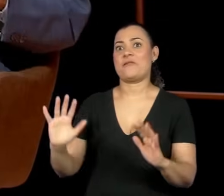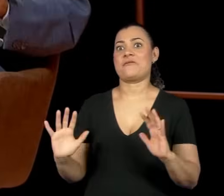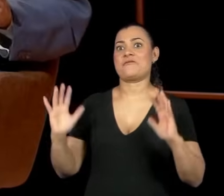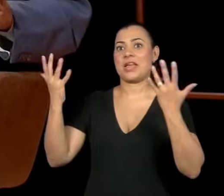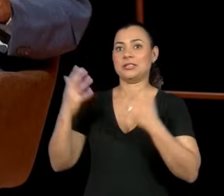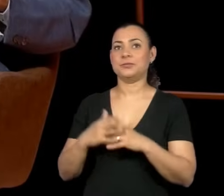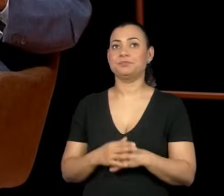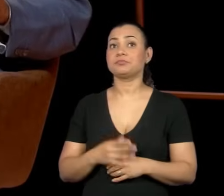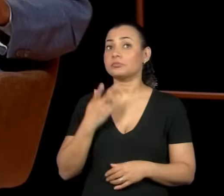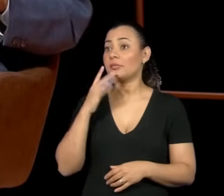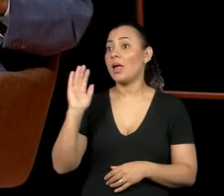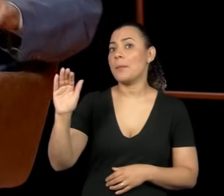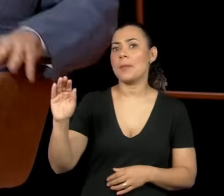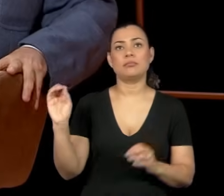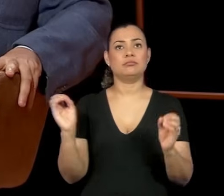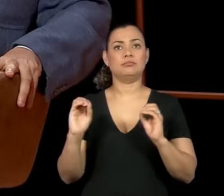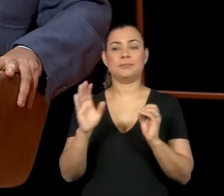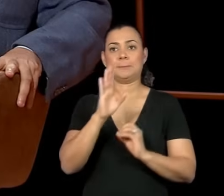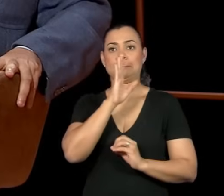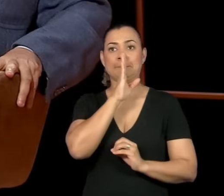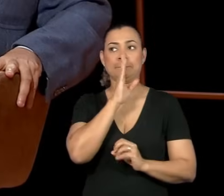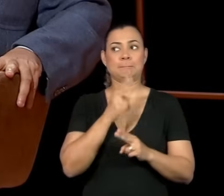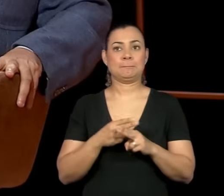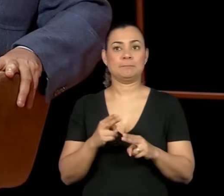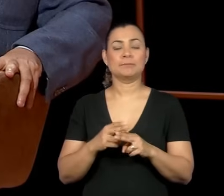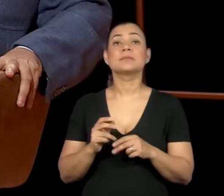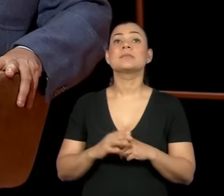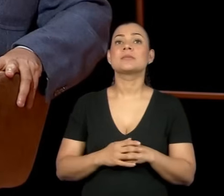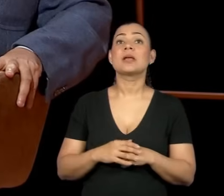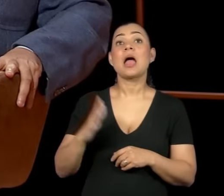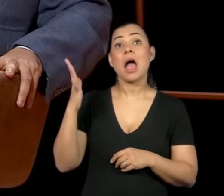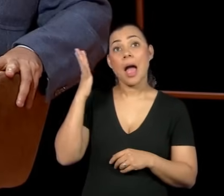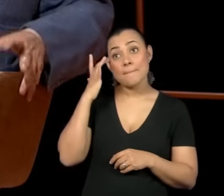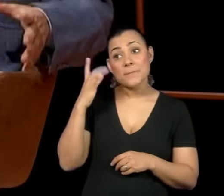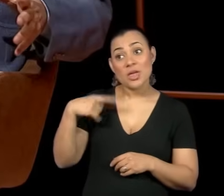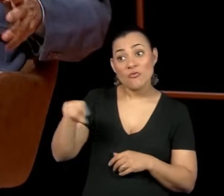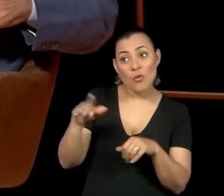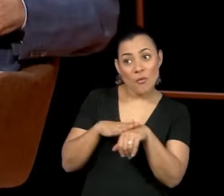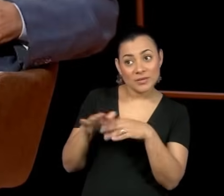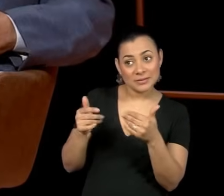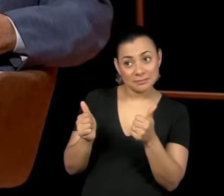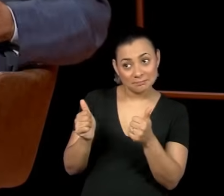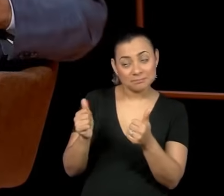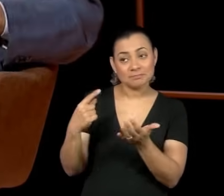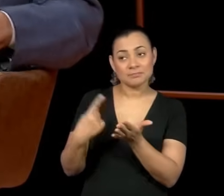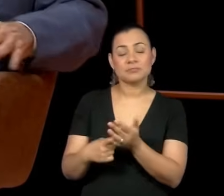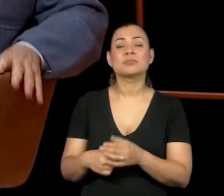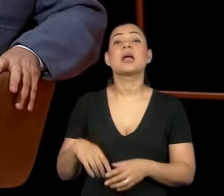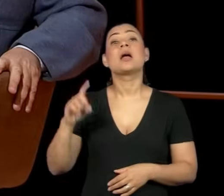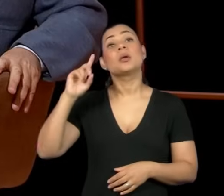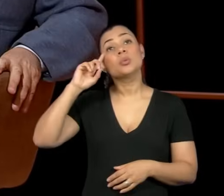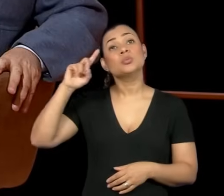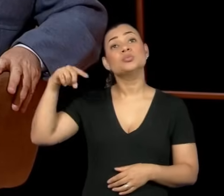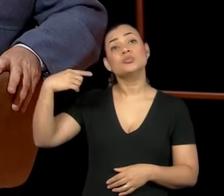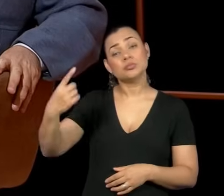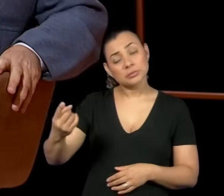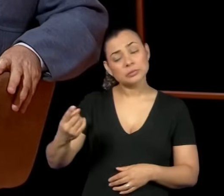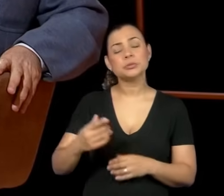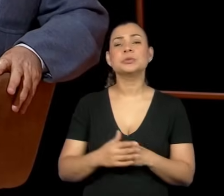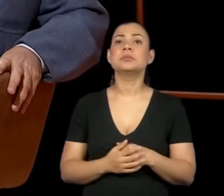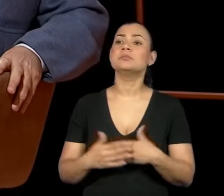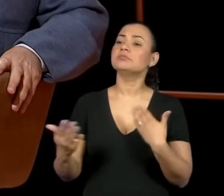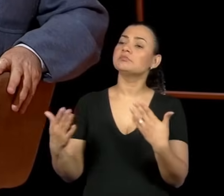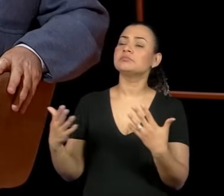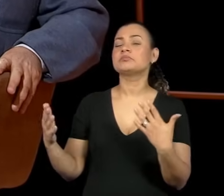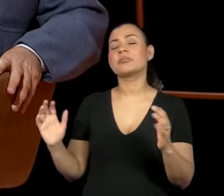falou, não fala com ele, fala que você vai no escritório dele falar com ele amanhã. E eu fui no dia seguinte com a Marie France e o Richard queria